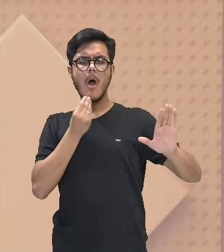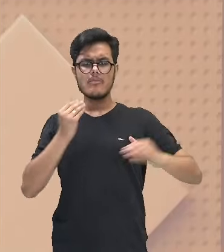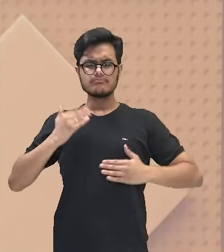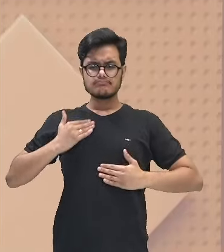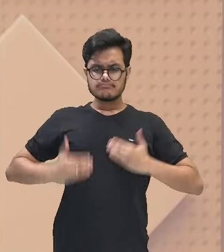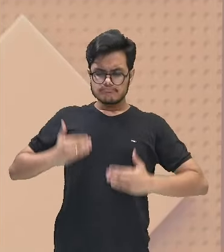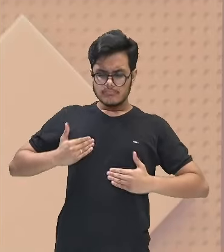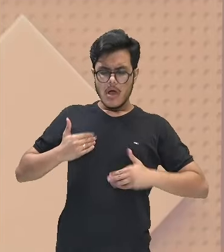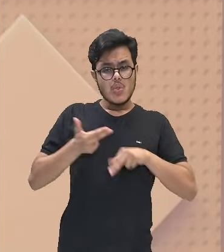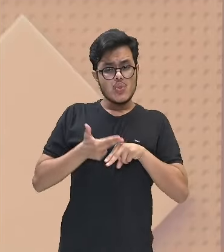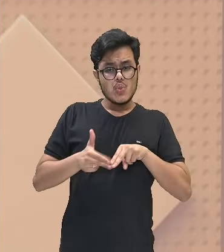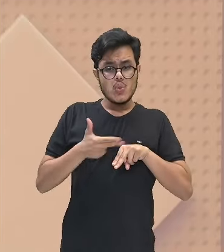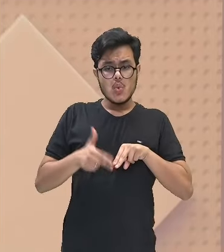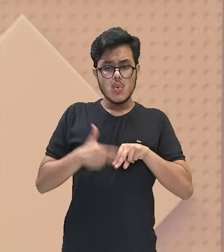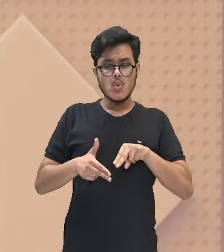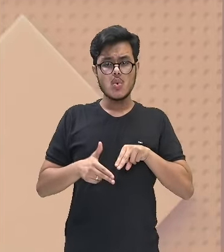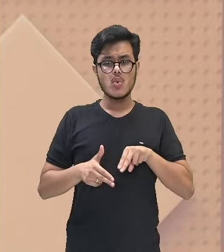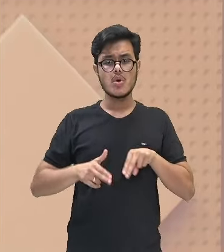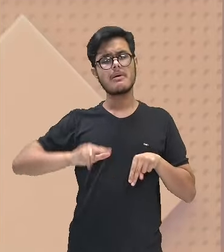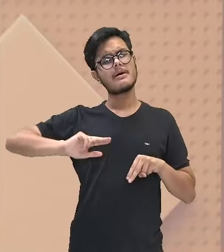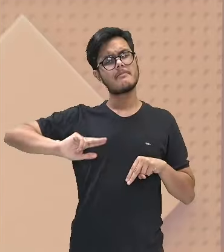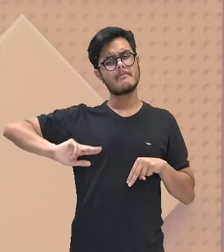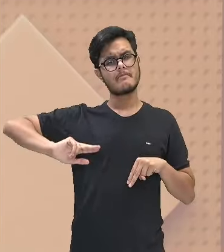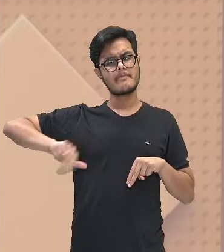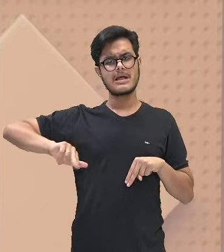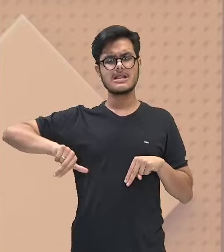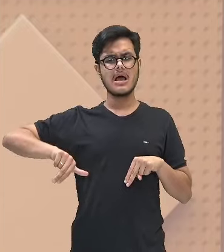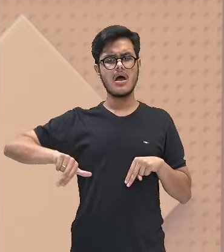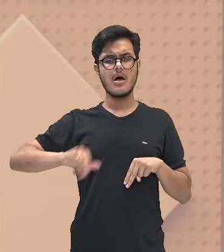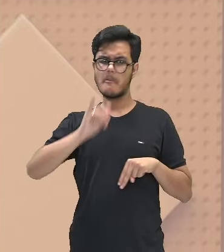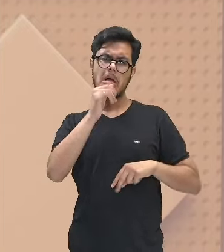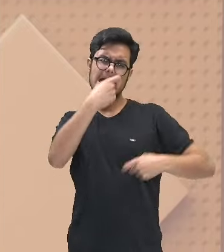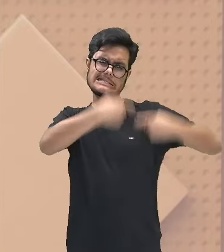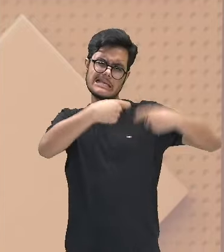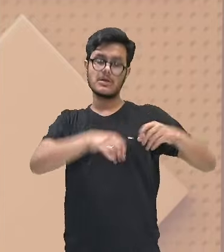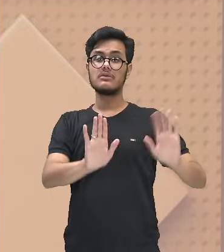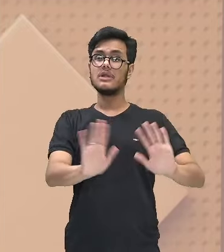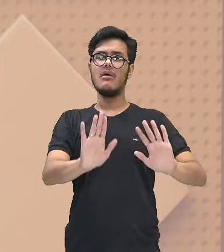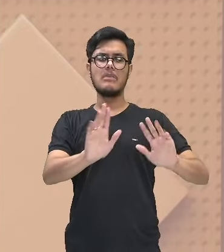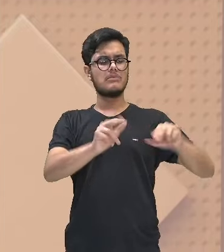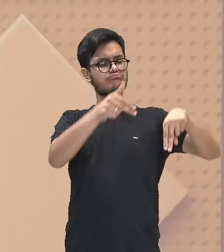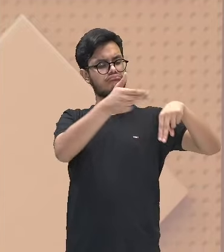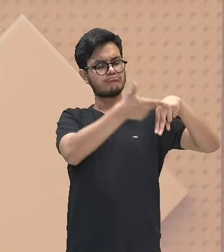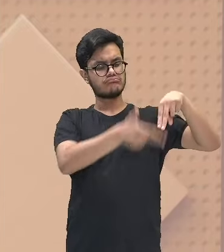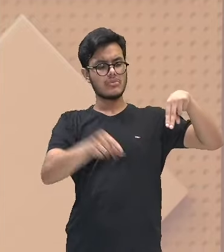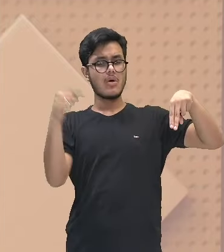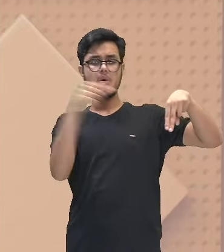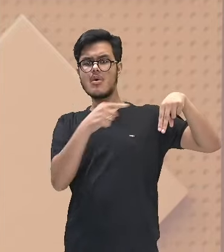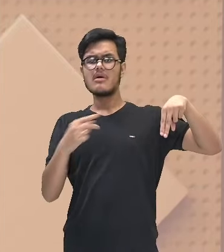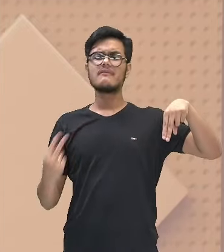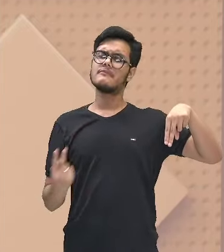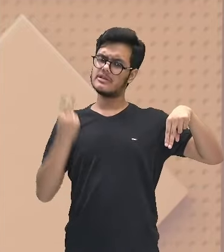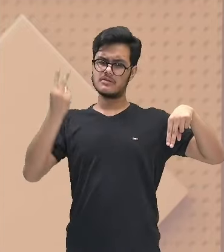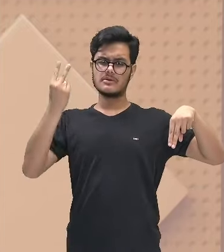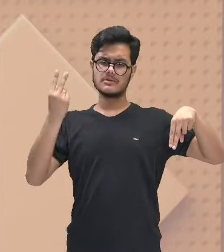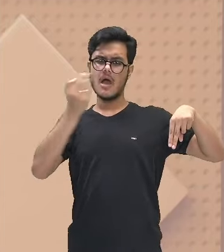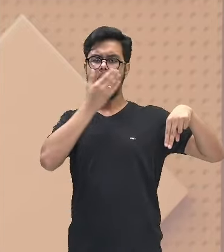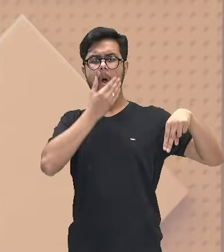corpo nu, mas não como forma ali de ser um ato imoral, mas para valorizar o ser humano,